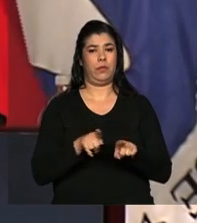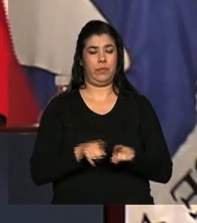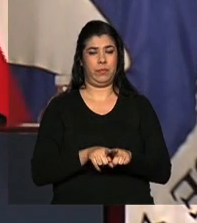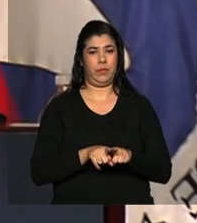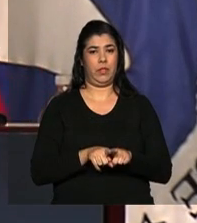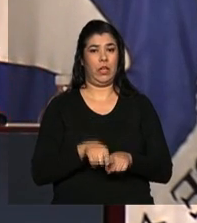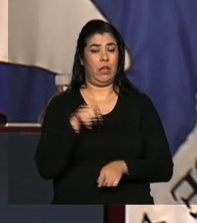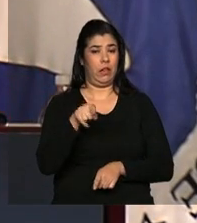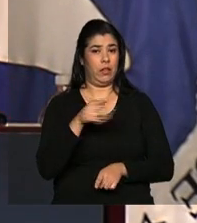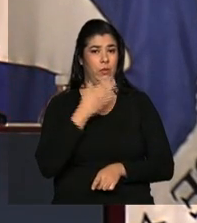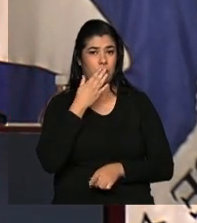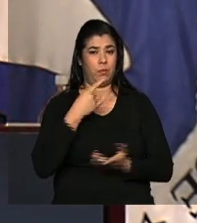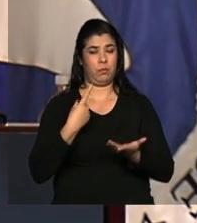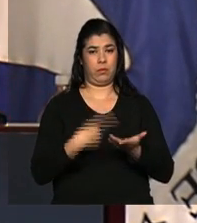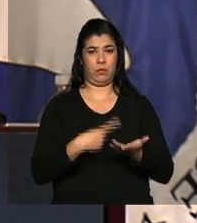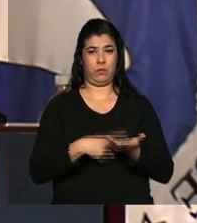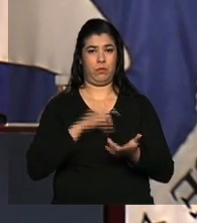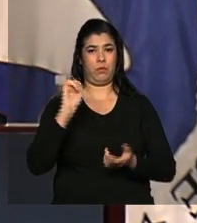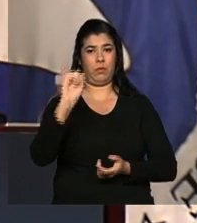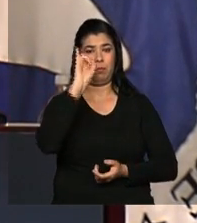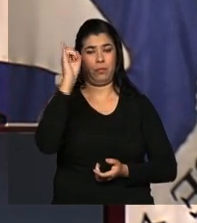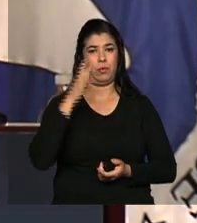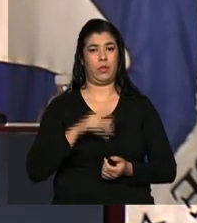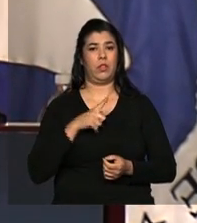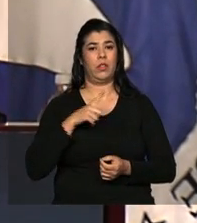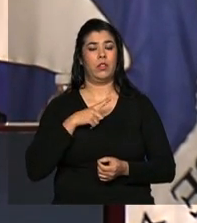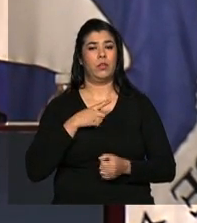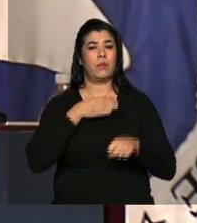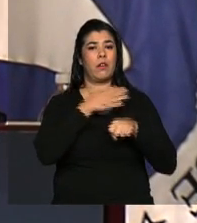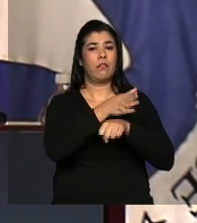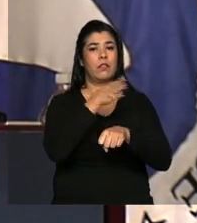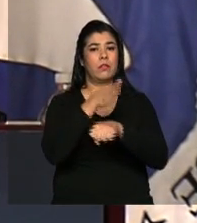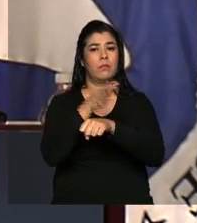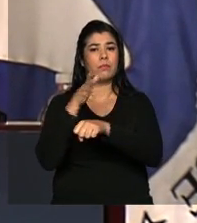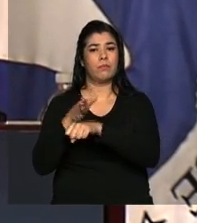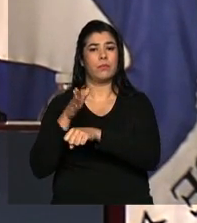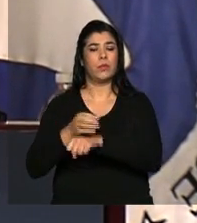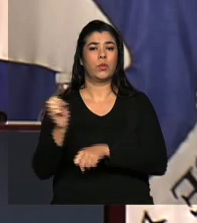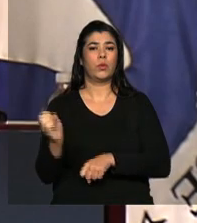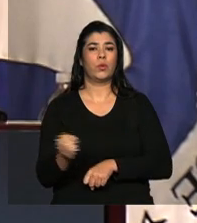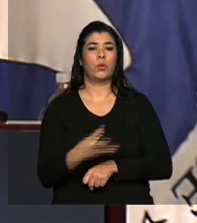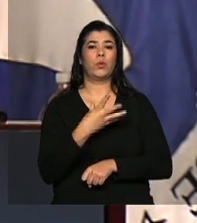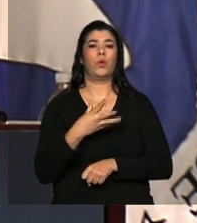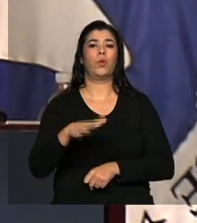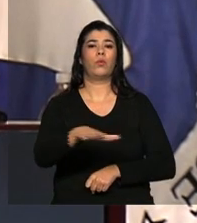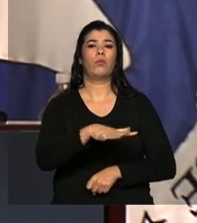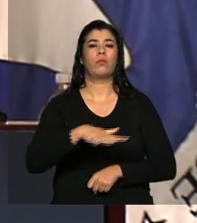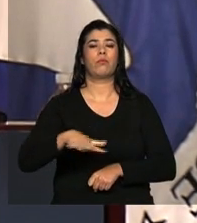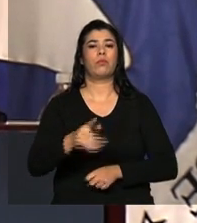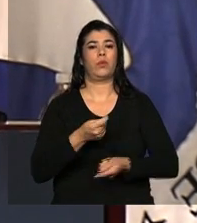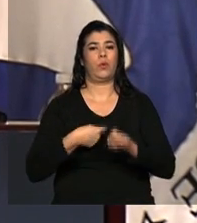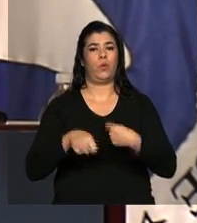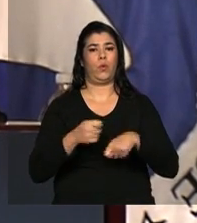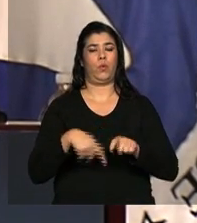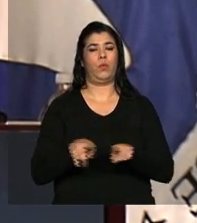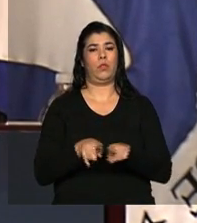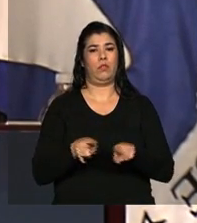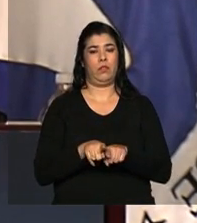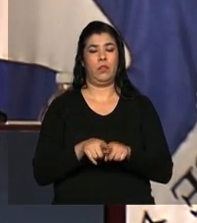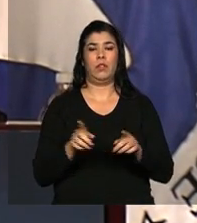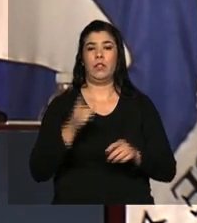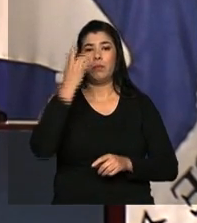são essenciais para a entrada em novos mercados. E avançamos também nas tratativas